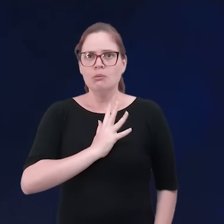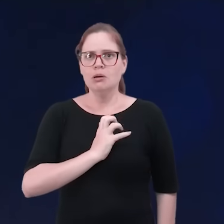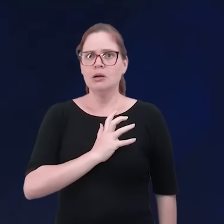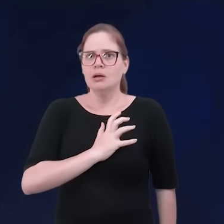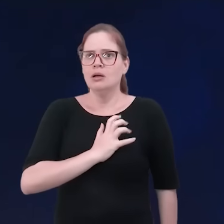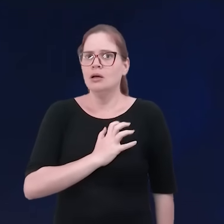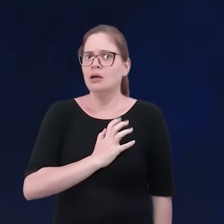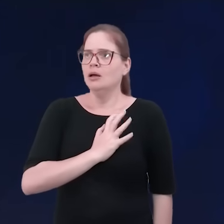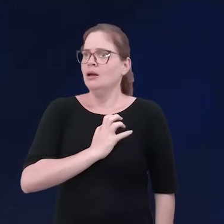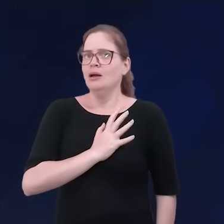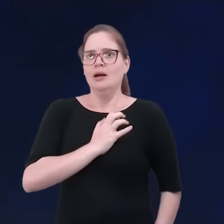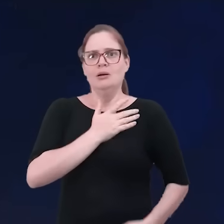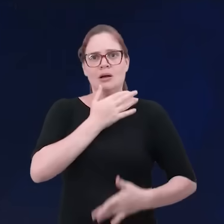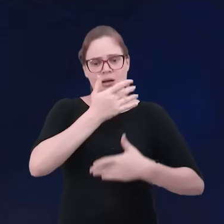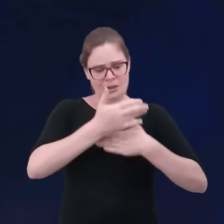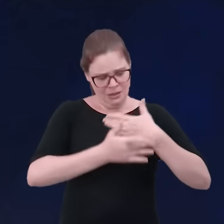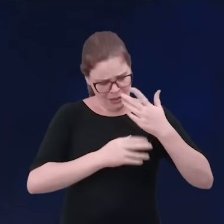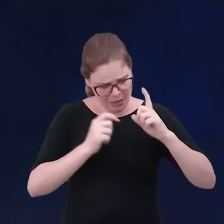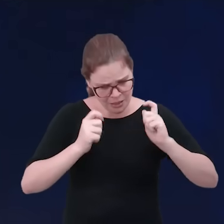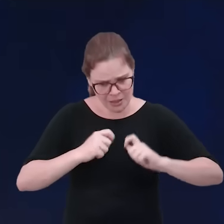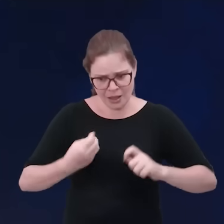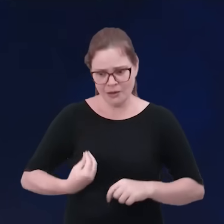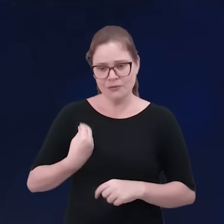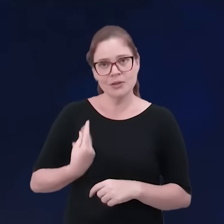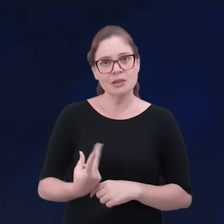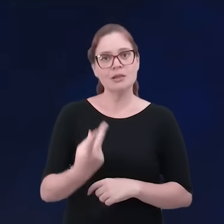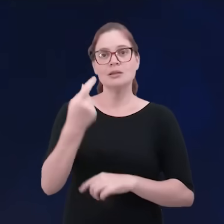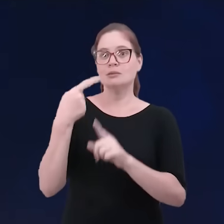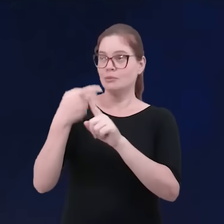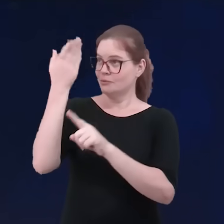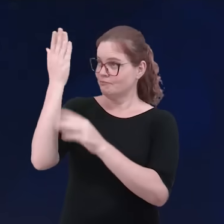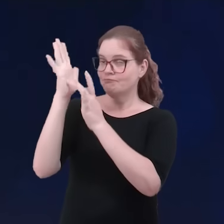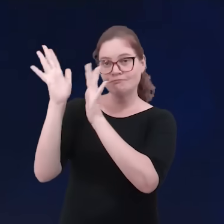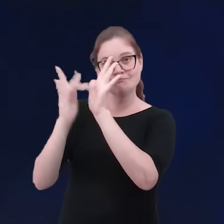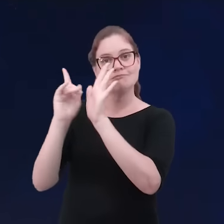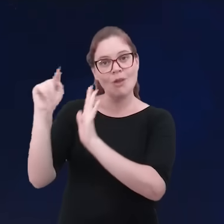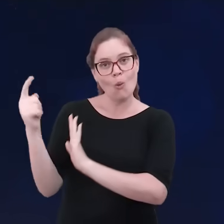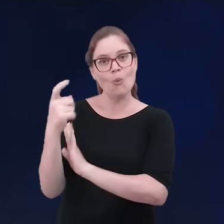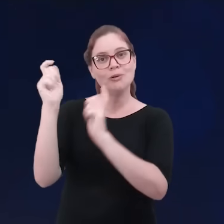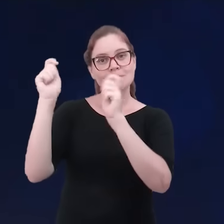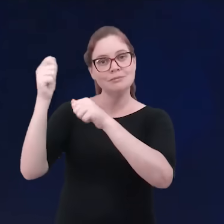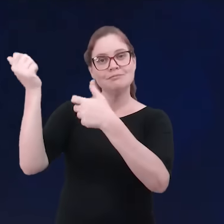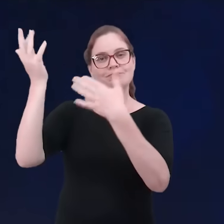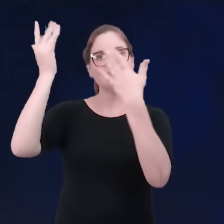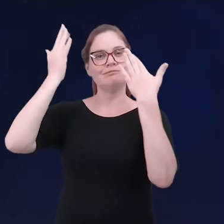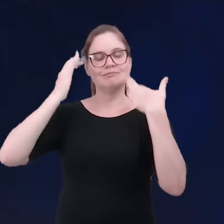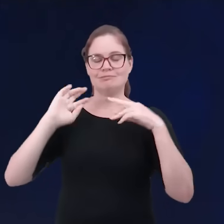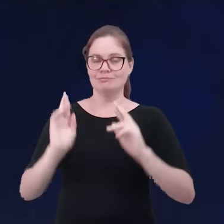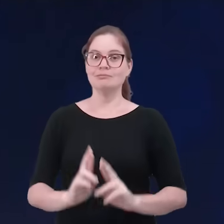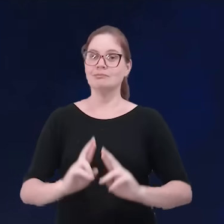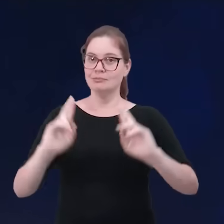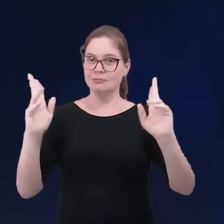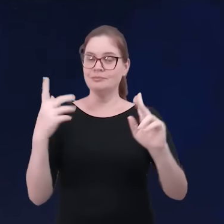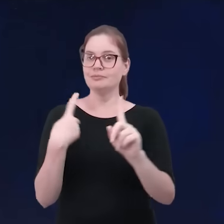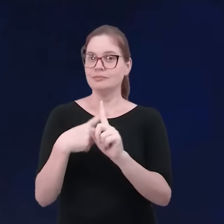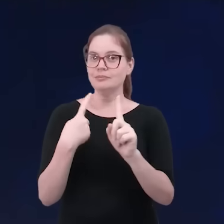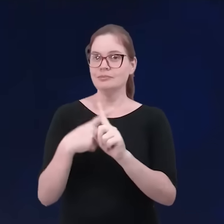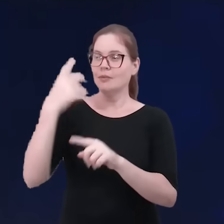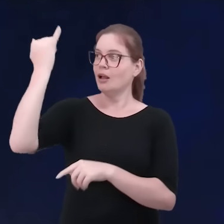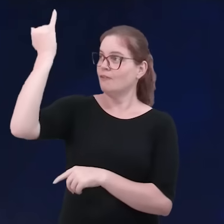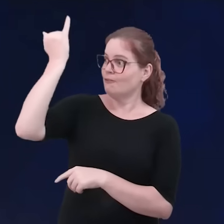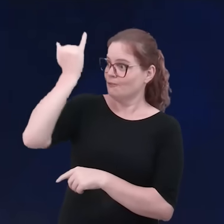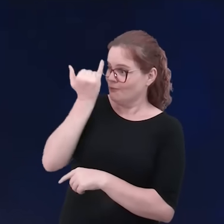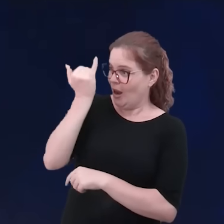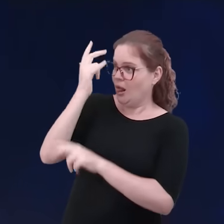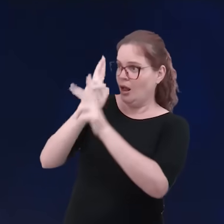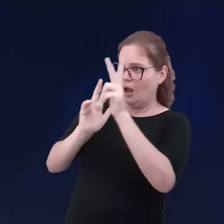que salta para a vida eterna, porque Jesus é essa fonte diferente, é uma palavra que transcende,